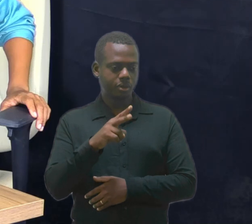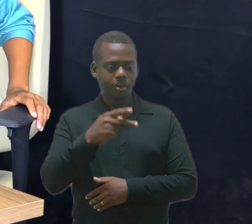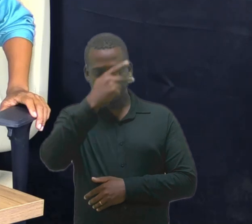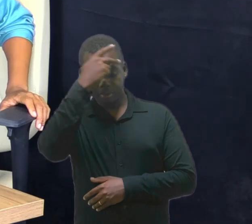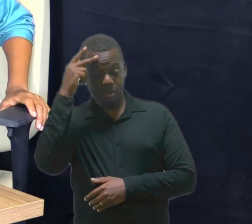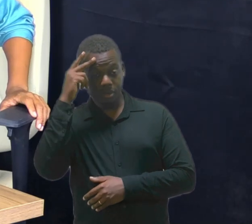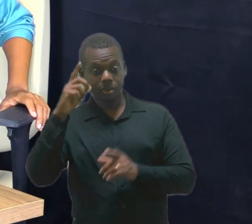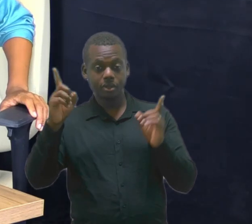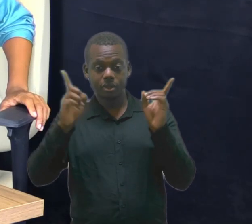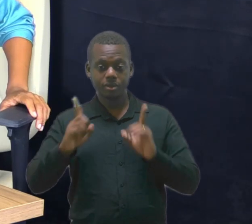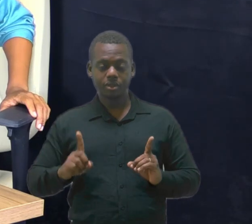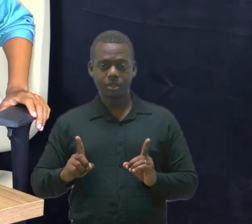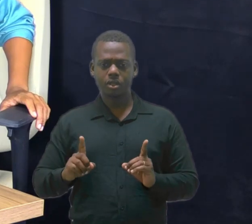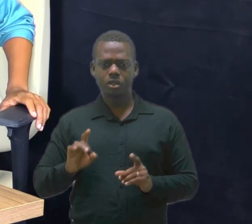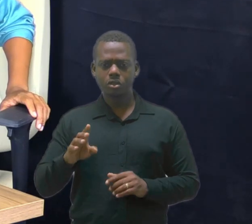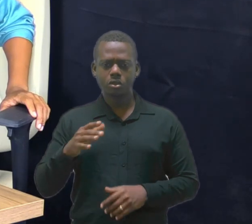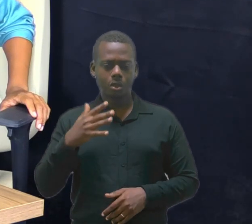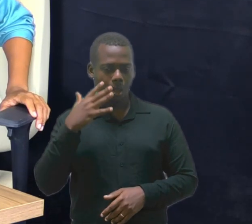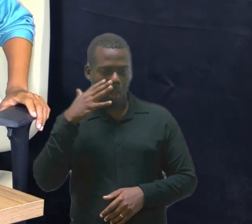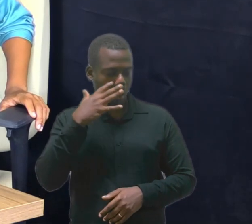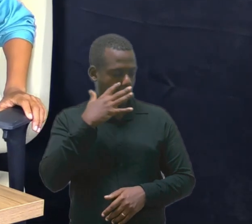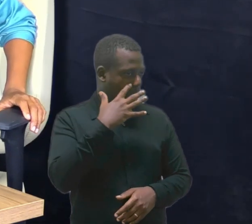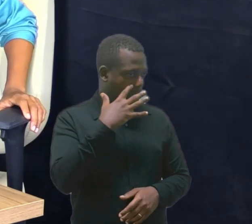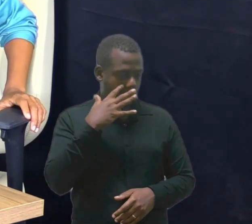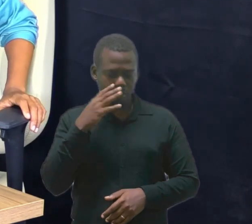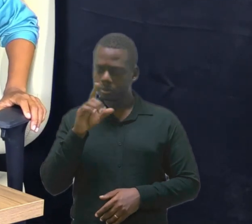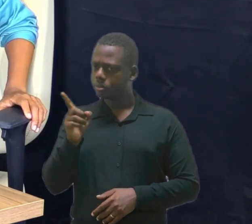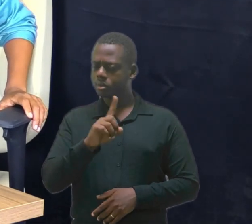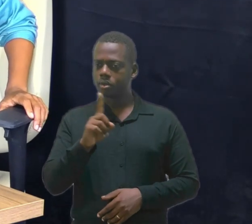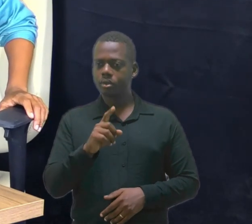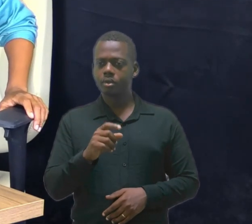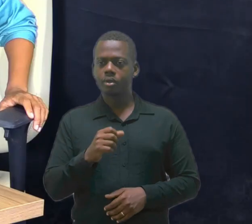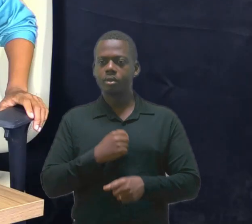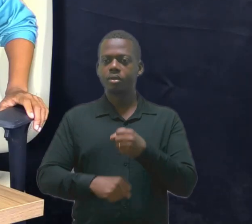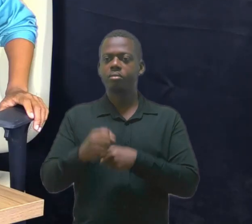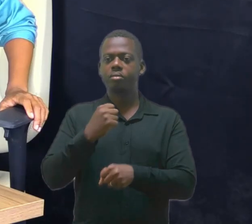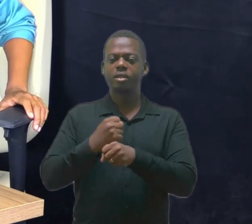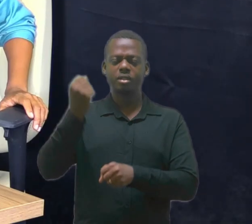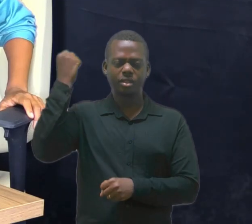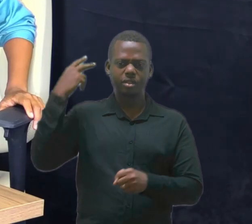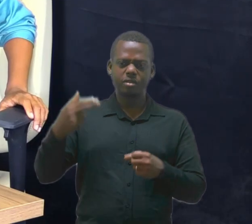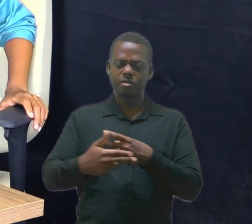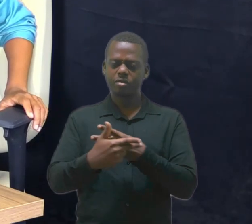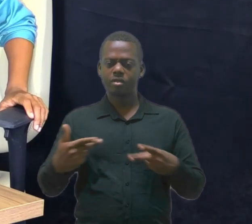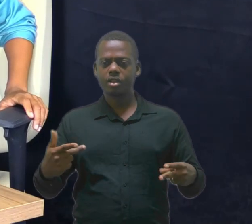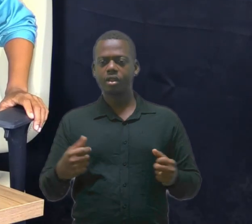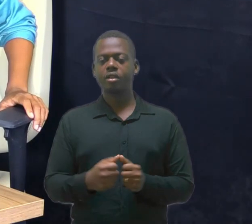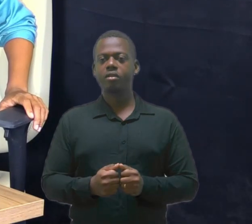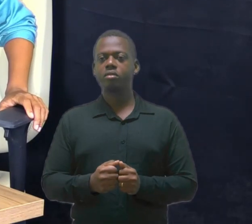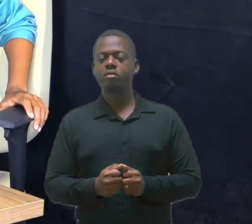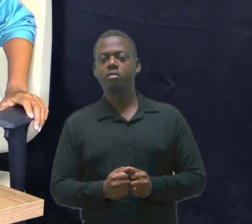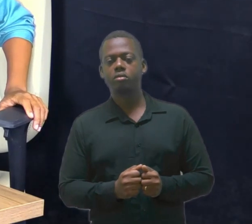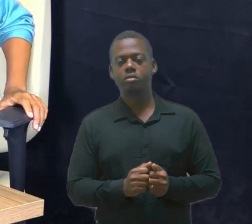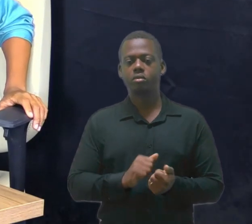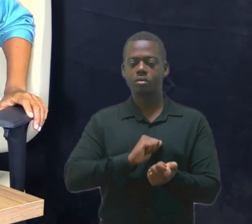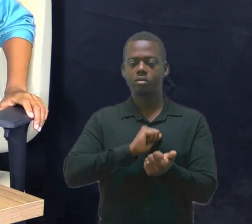deficiência. Não só de ir assistir o campeonato. Nós tivemos campeonato ano passado, não foi? Vários campeonatos, não foi? Sim, tivemos vários campeonatos.